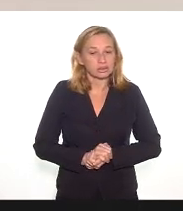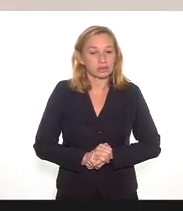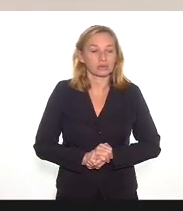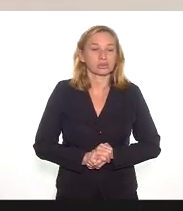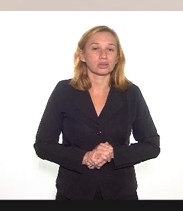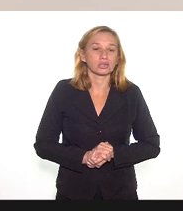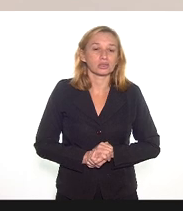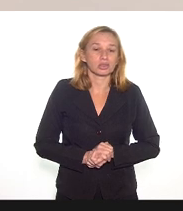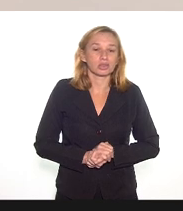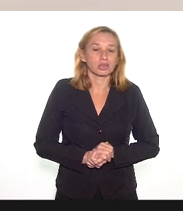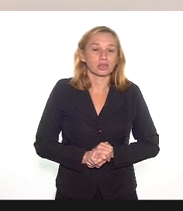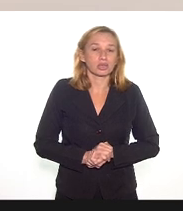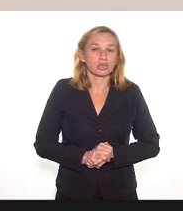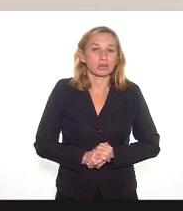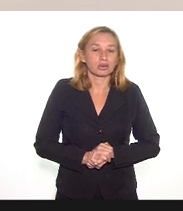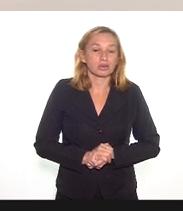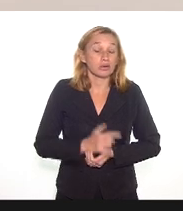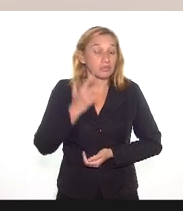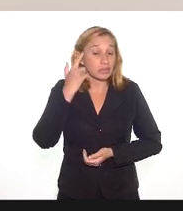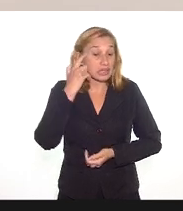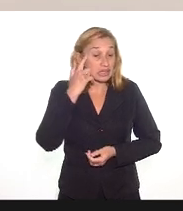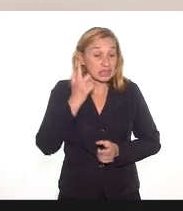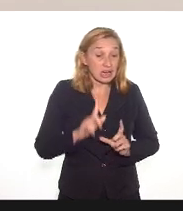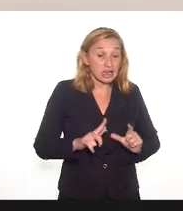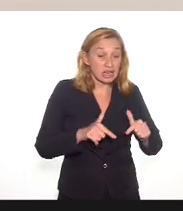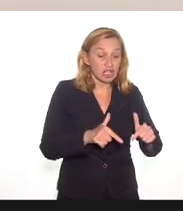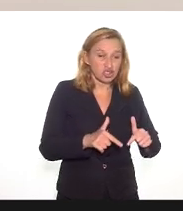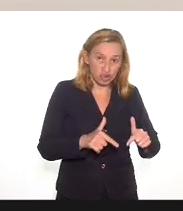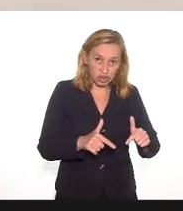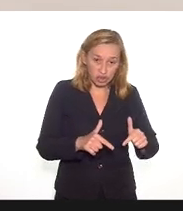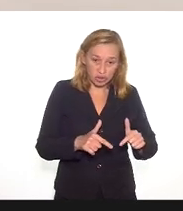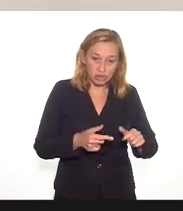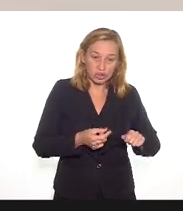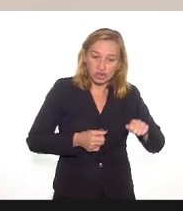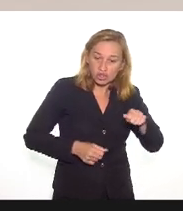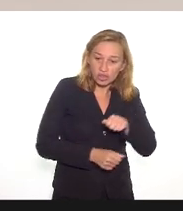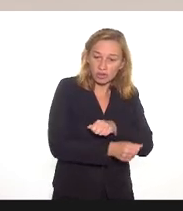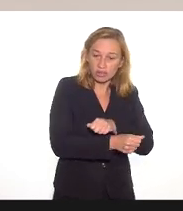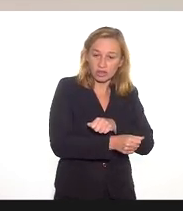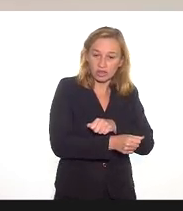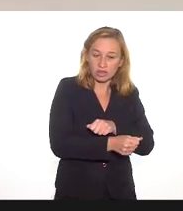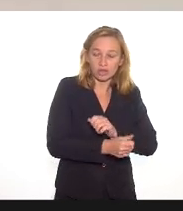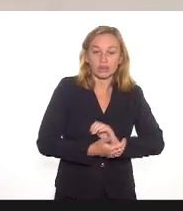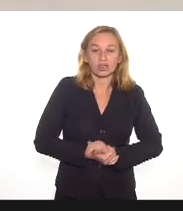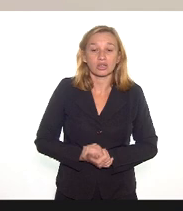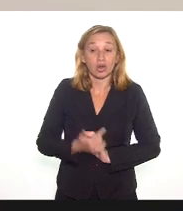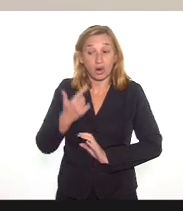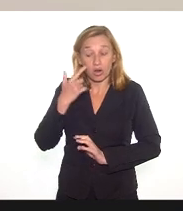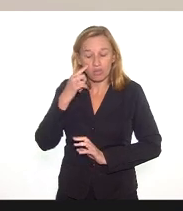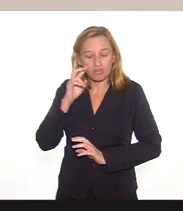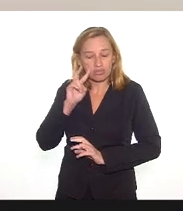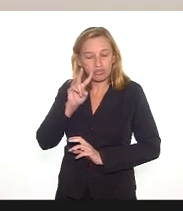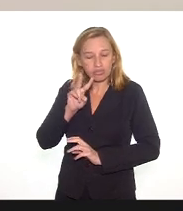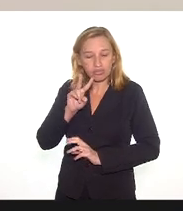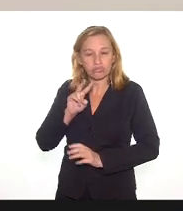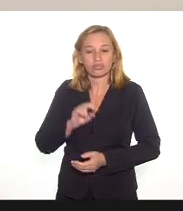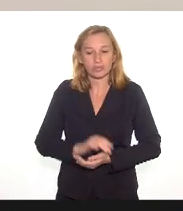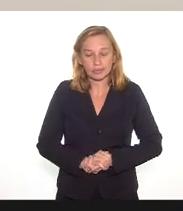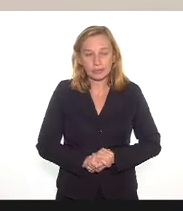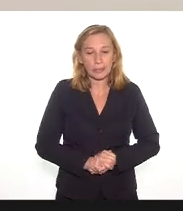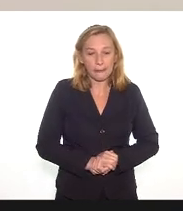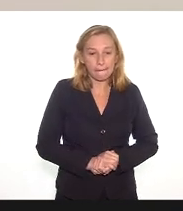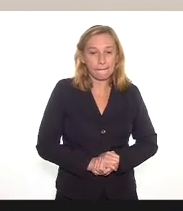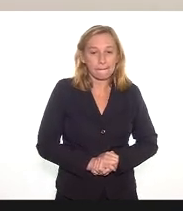vista de pensar em uma forma de financiamento do investimento, eu vejo com muito bons olhos.